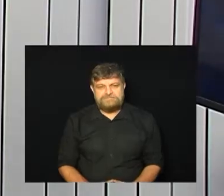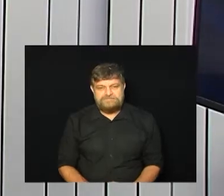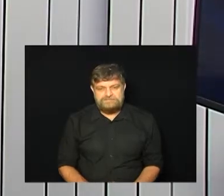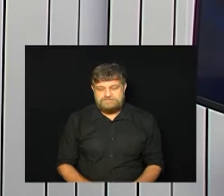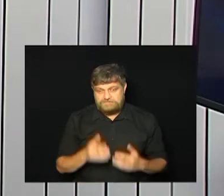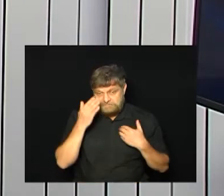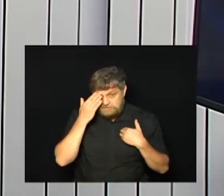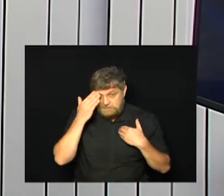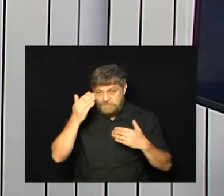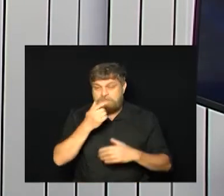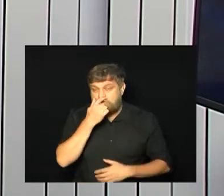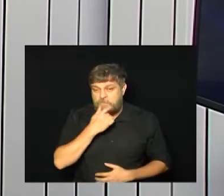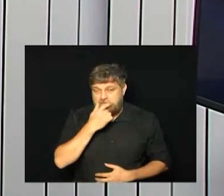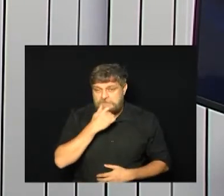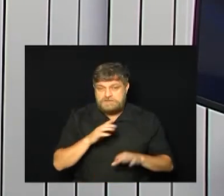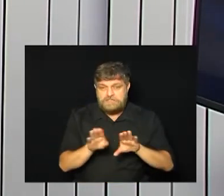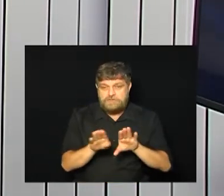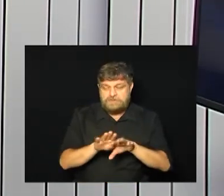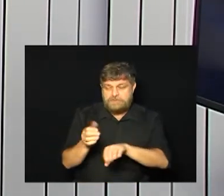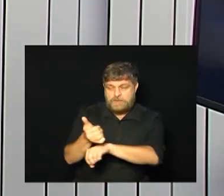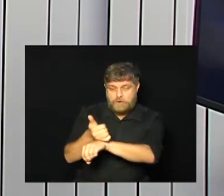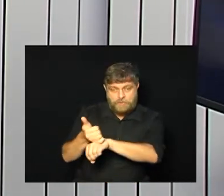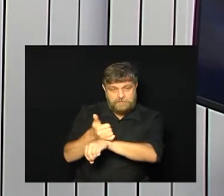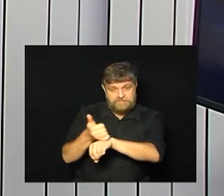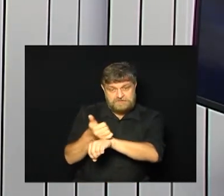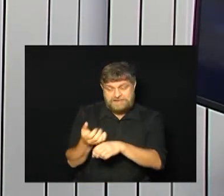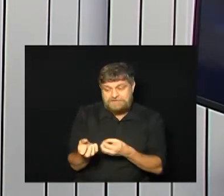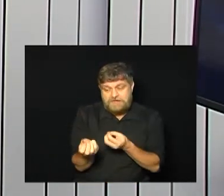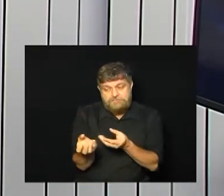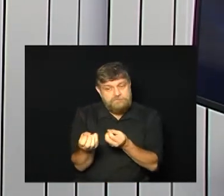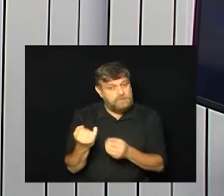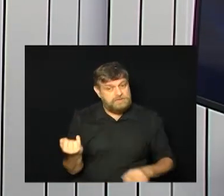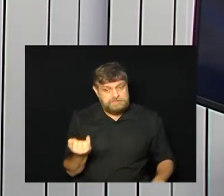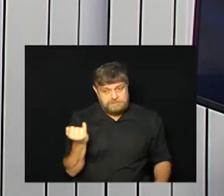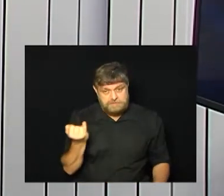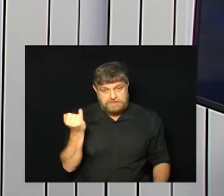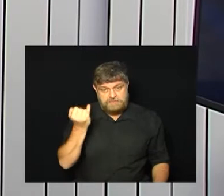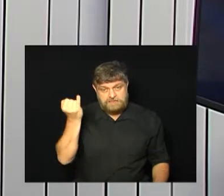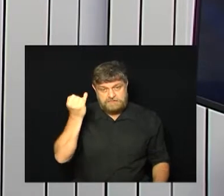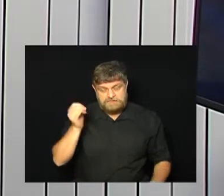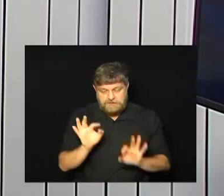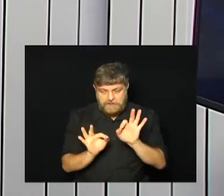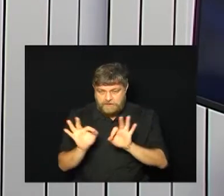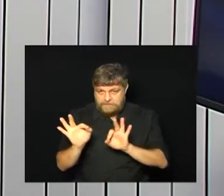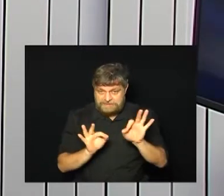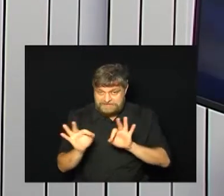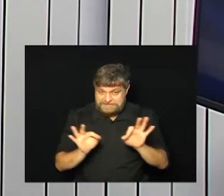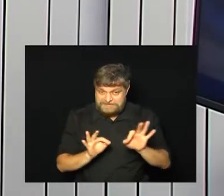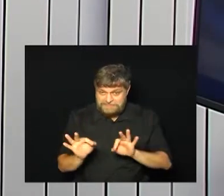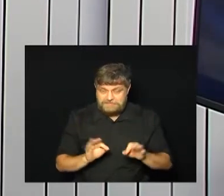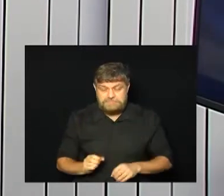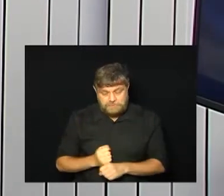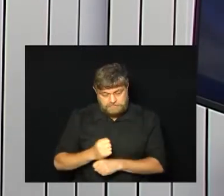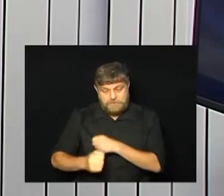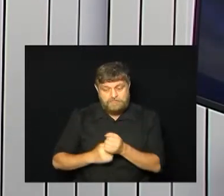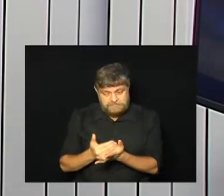Muito obrigado, Michel Amorim. Também é um especialista aí com informações importantes para este planejamento, já que início de